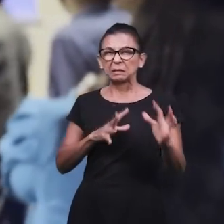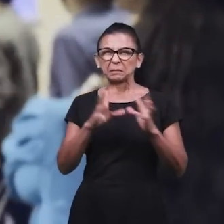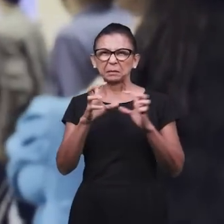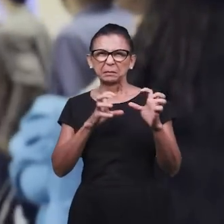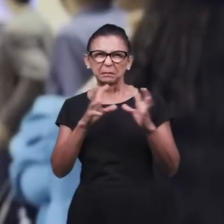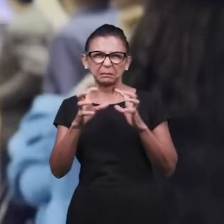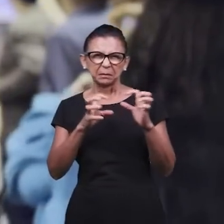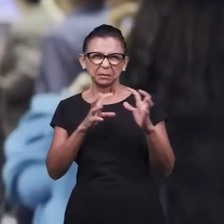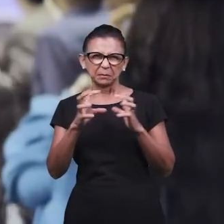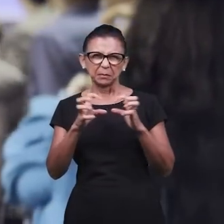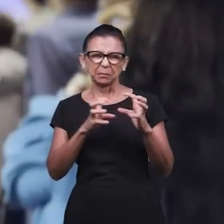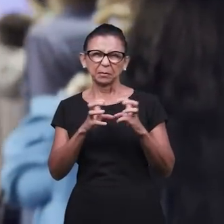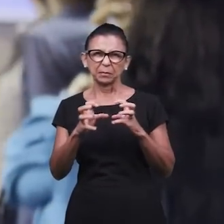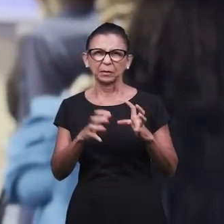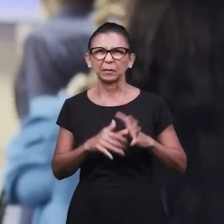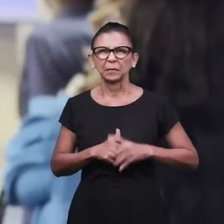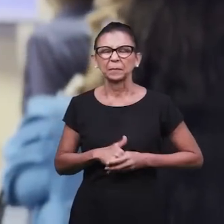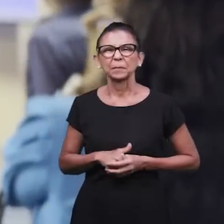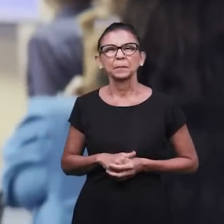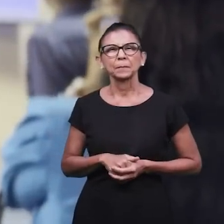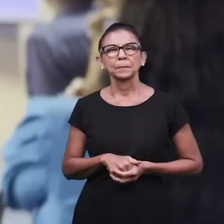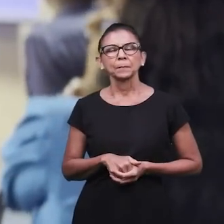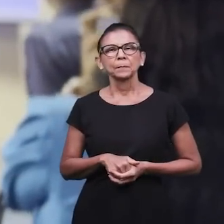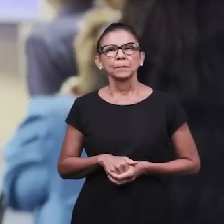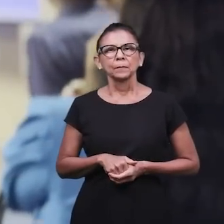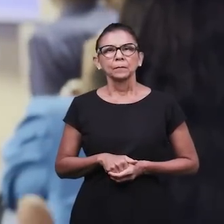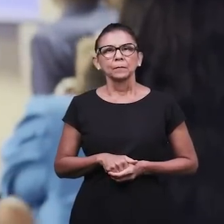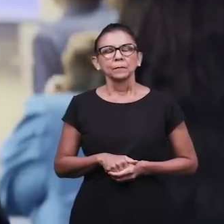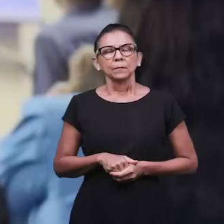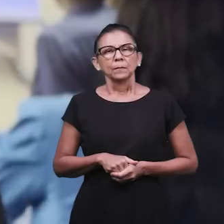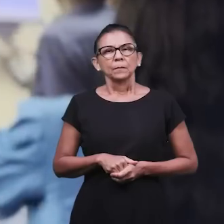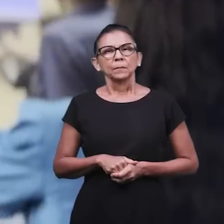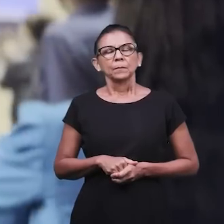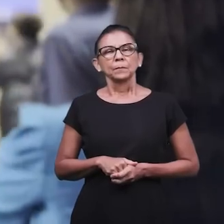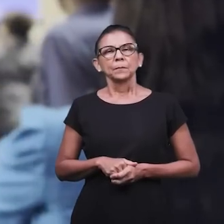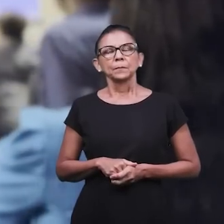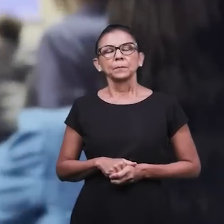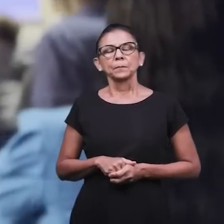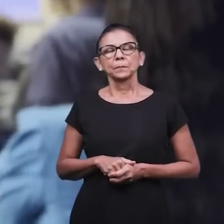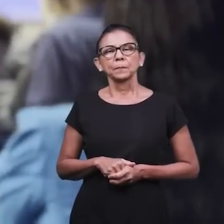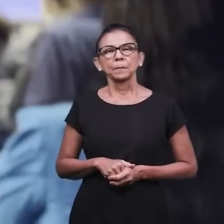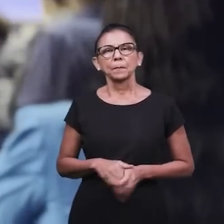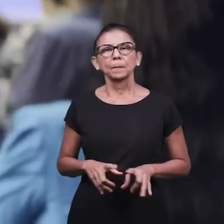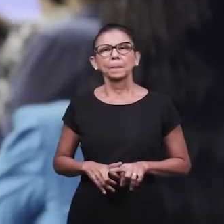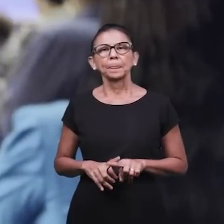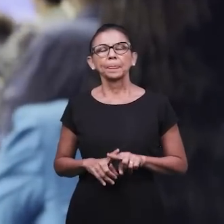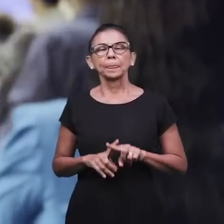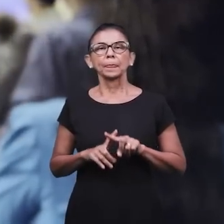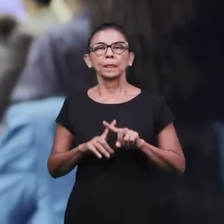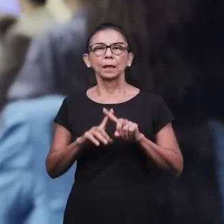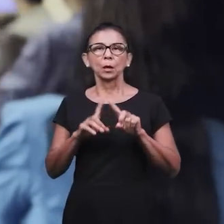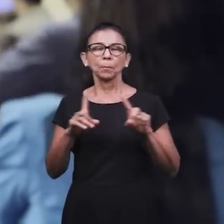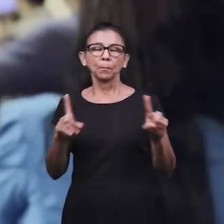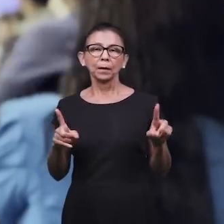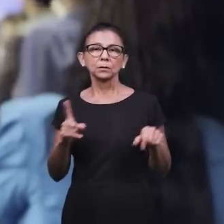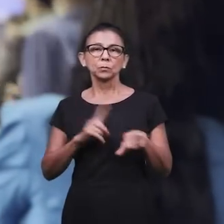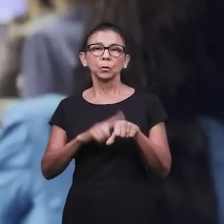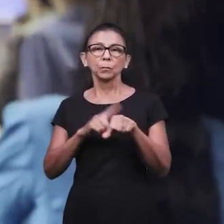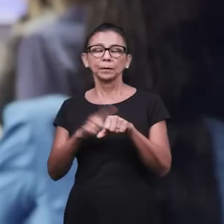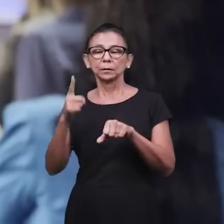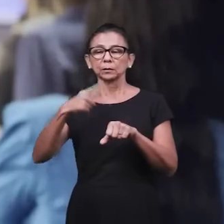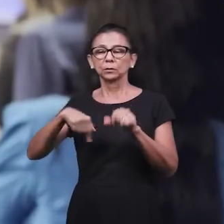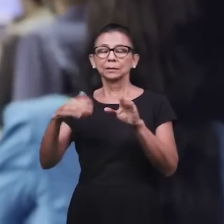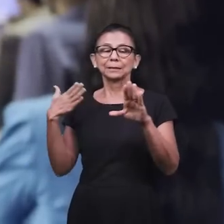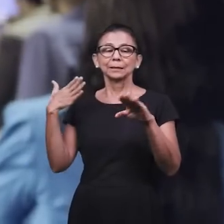semana eles haviam brigado muito, mas que quando nós entrássemos ali naquele lar, o Senhor ele iria renovar